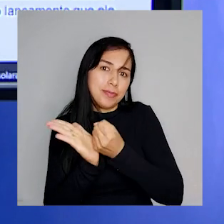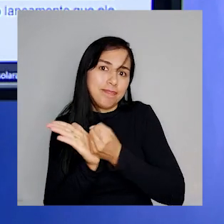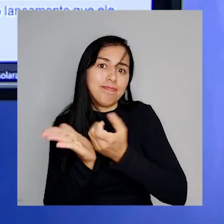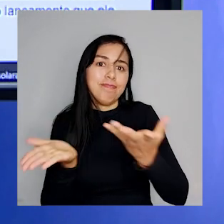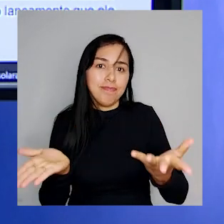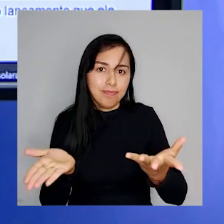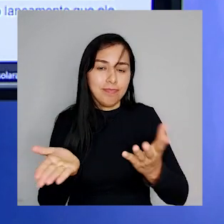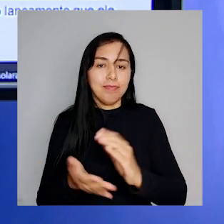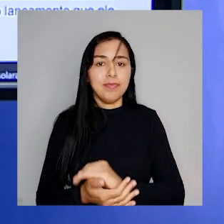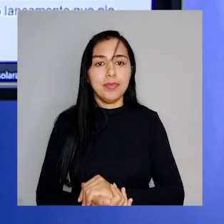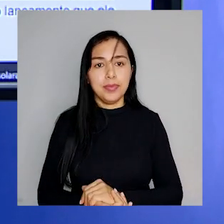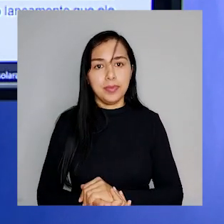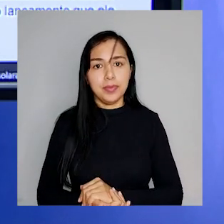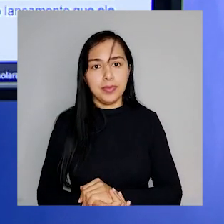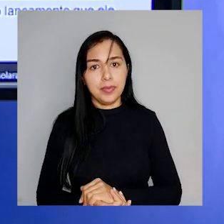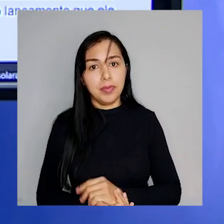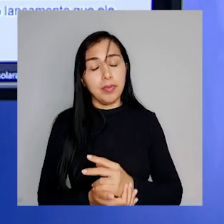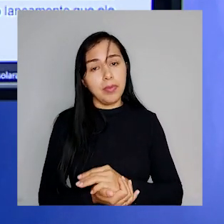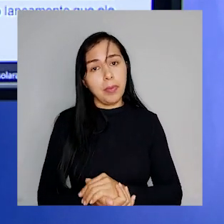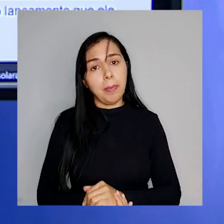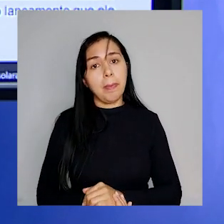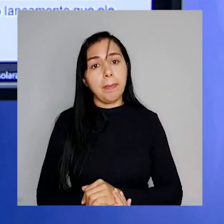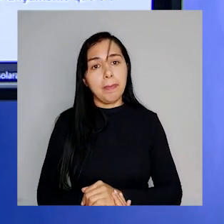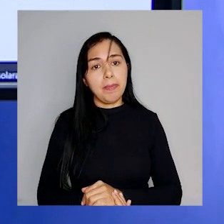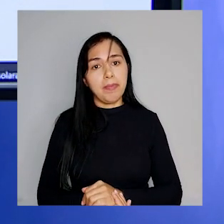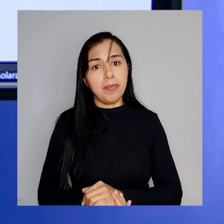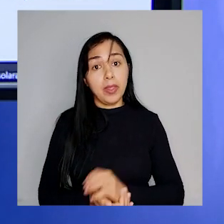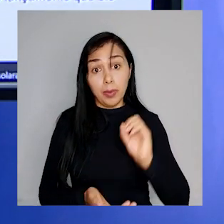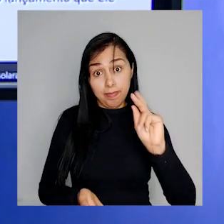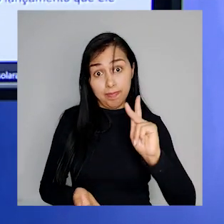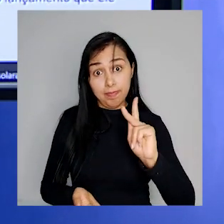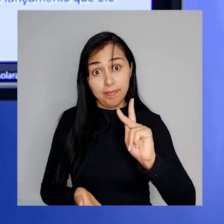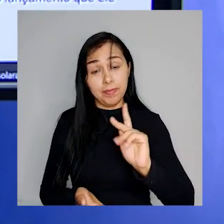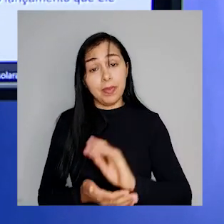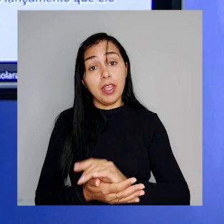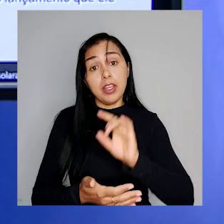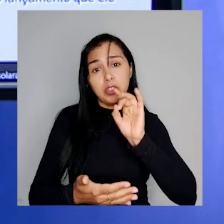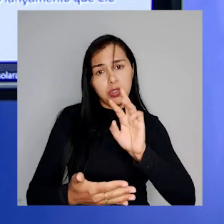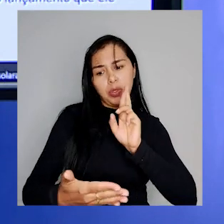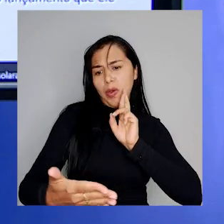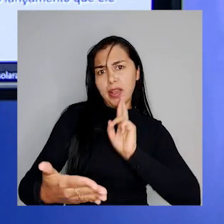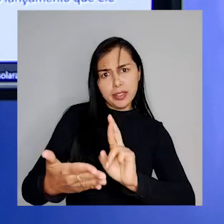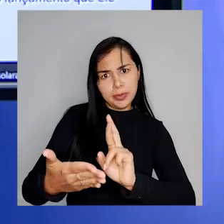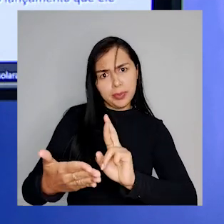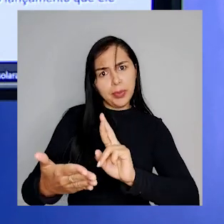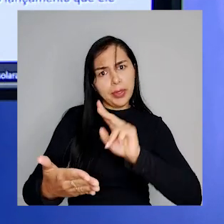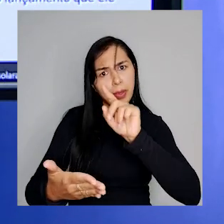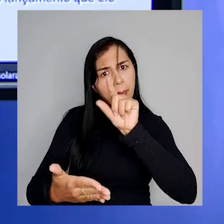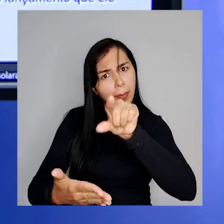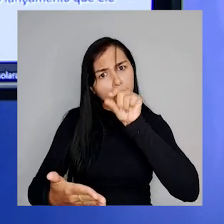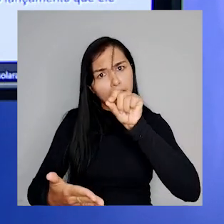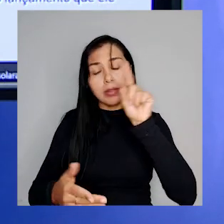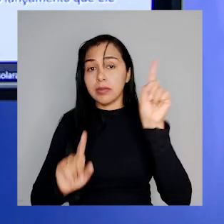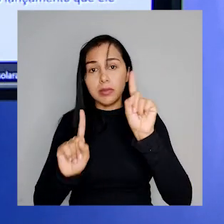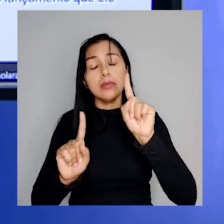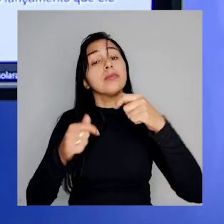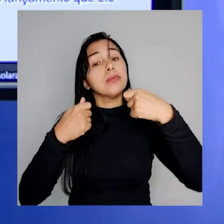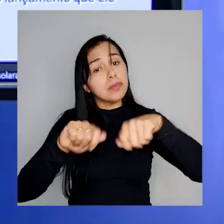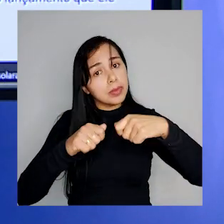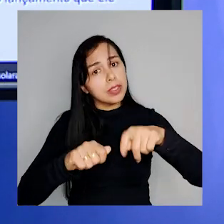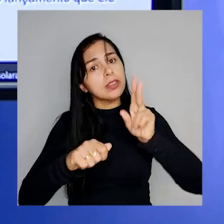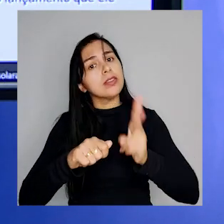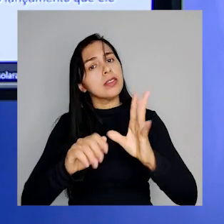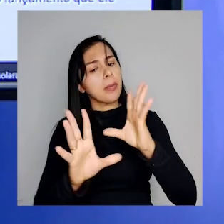pontuação máxima da questão ou do item, ok? Então não jogue um resultado solto, sempre dê a justificativa para que